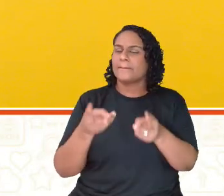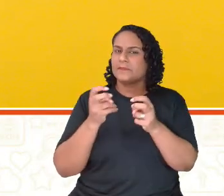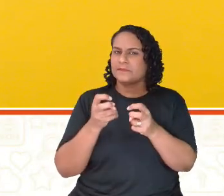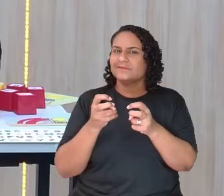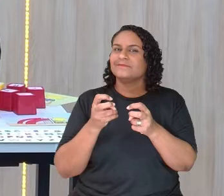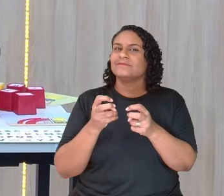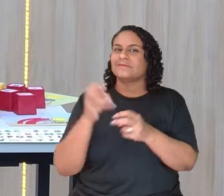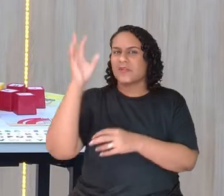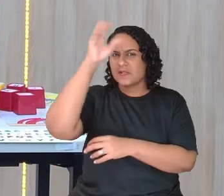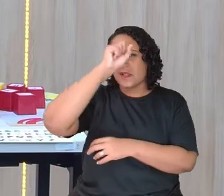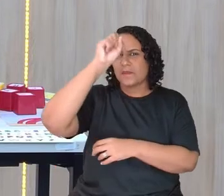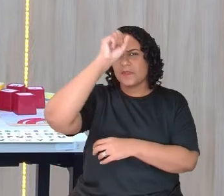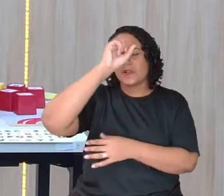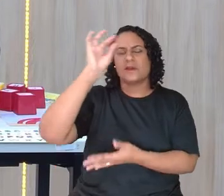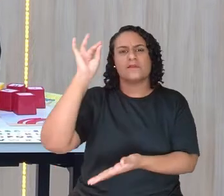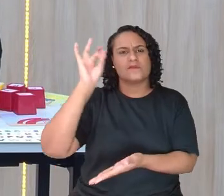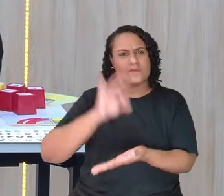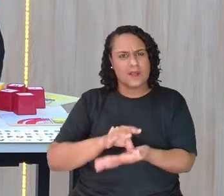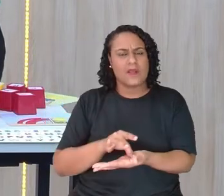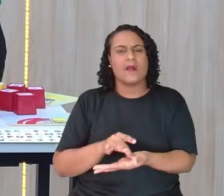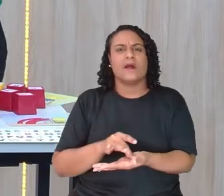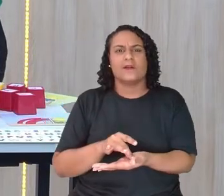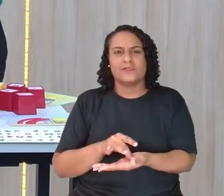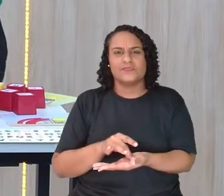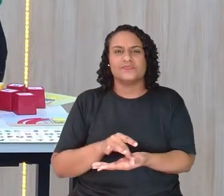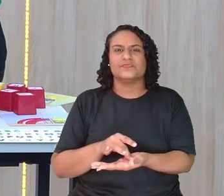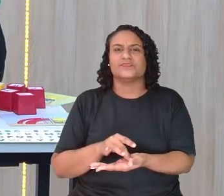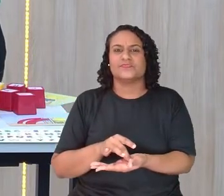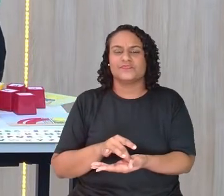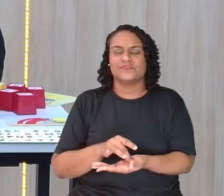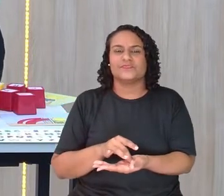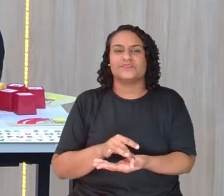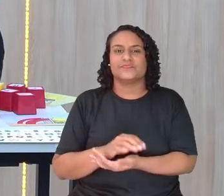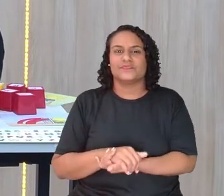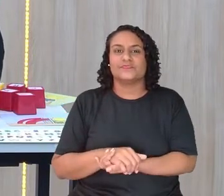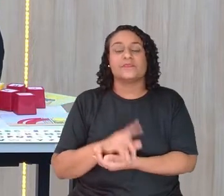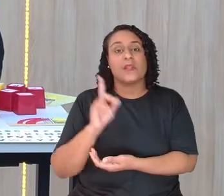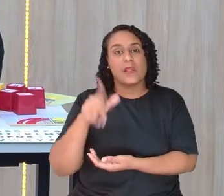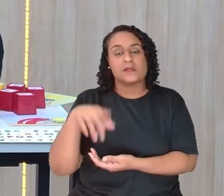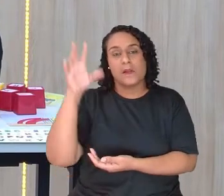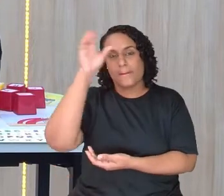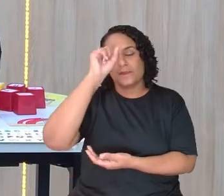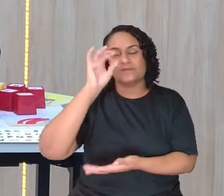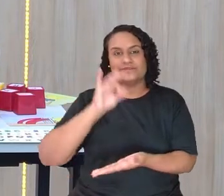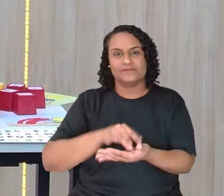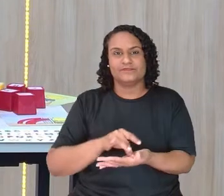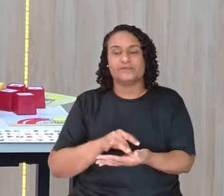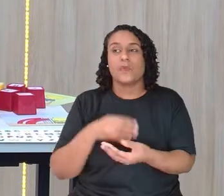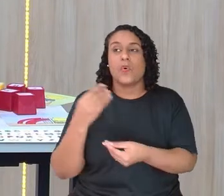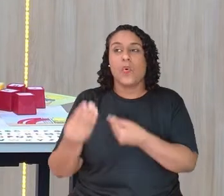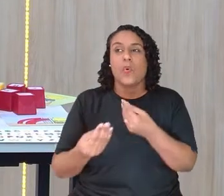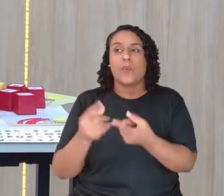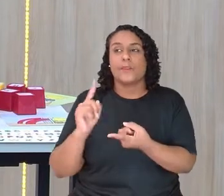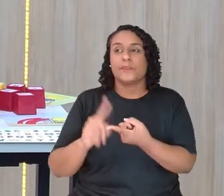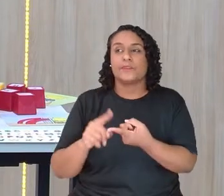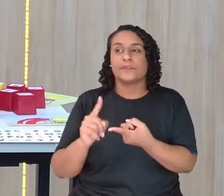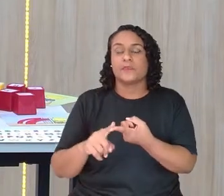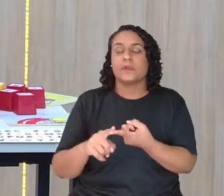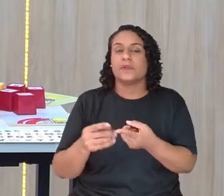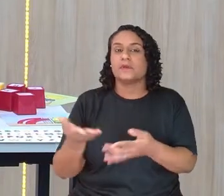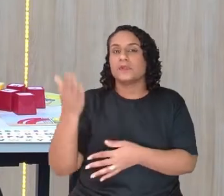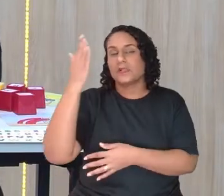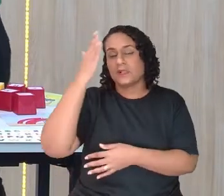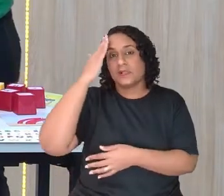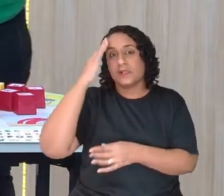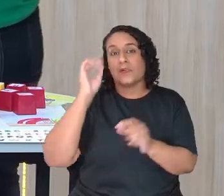e ela consiga deixar consolidado essa aprendizagem? Primeiro, precisamos